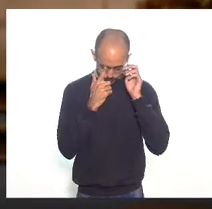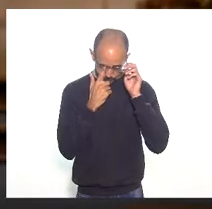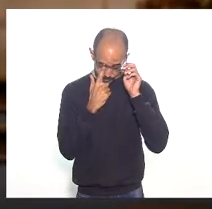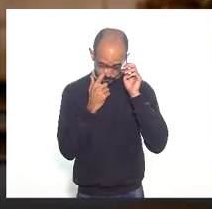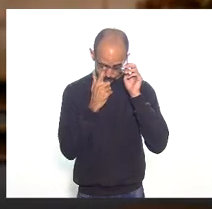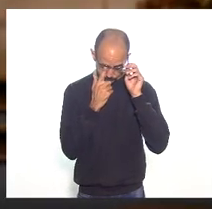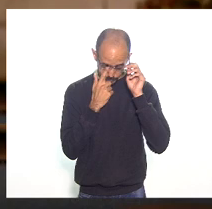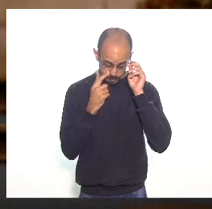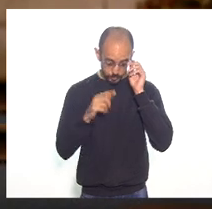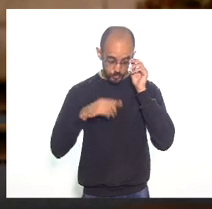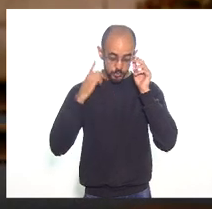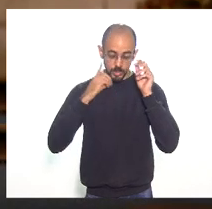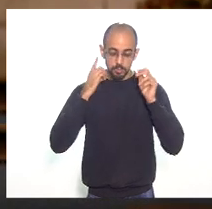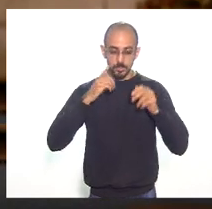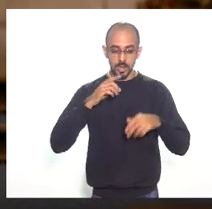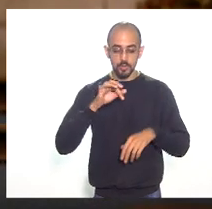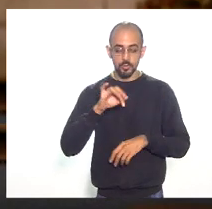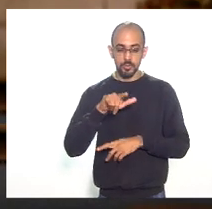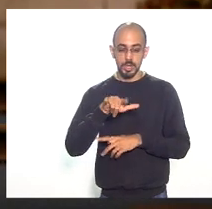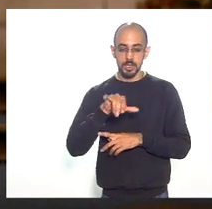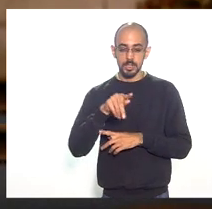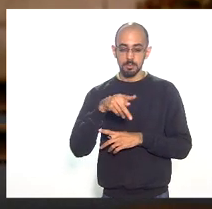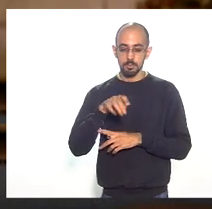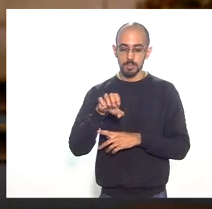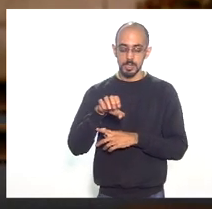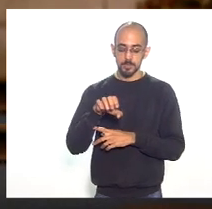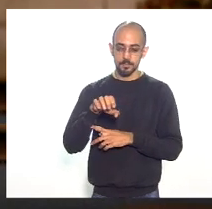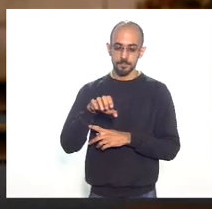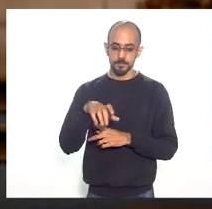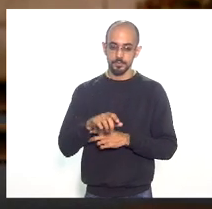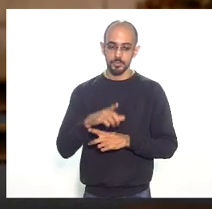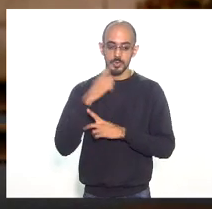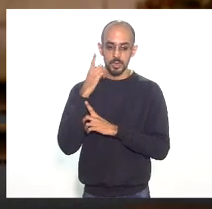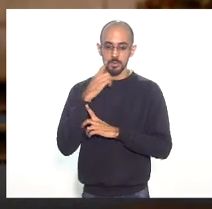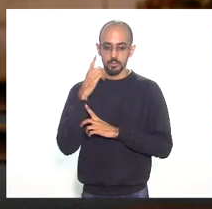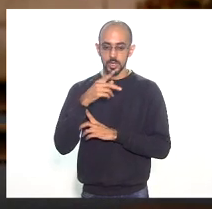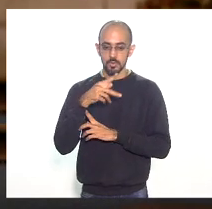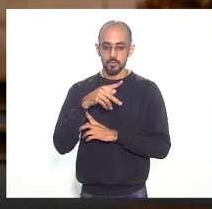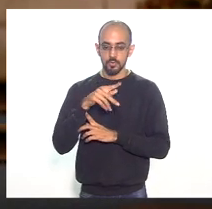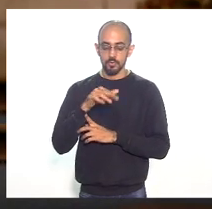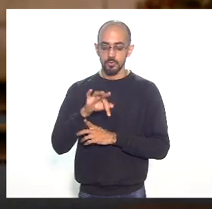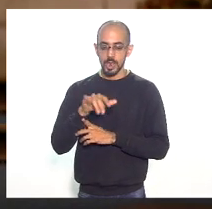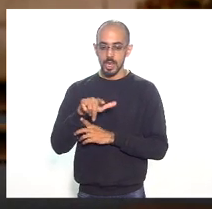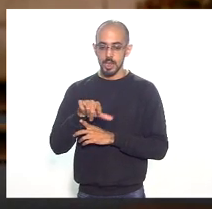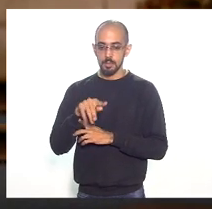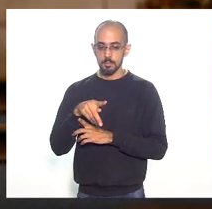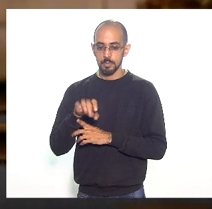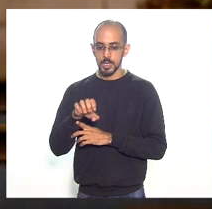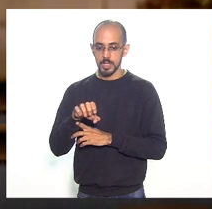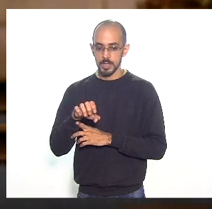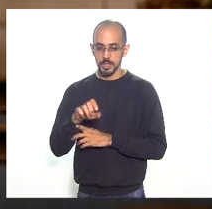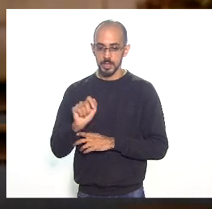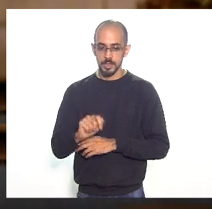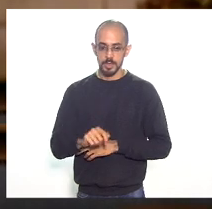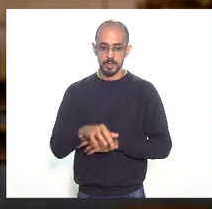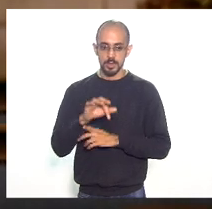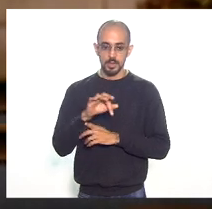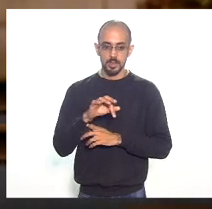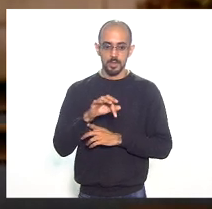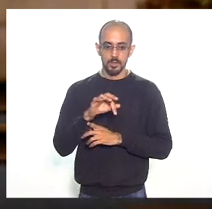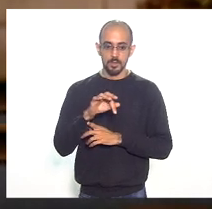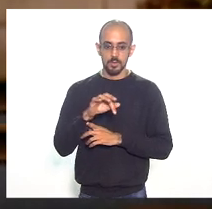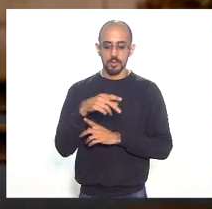deputado Felipe Soares. Deputado Felipe Soares. Deputado Felipe Poubel.